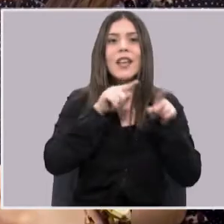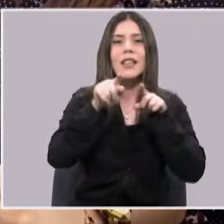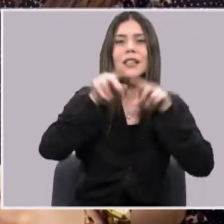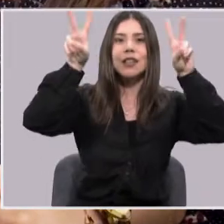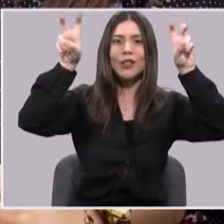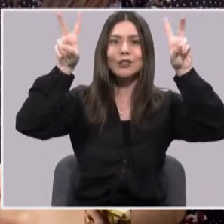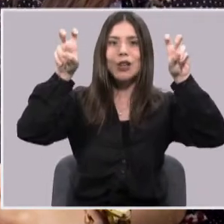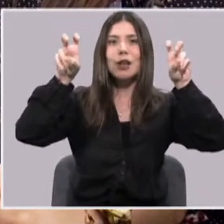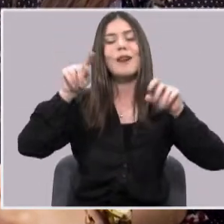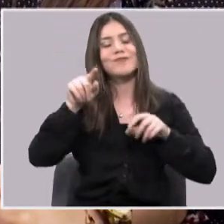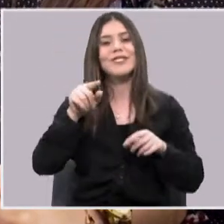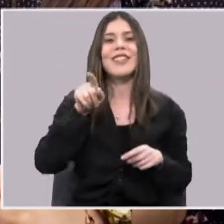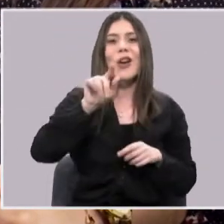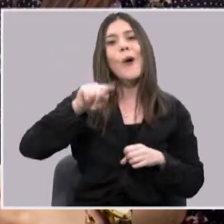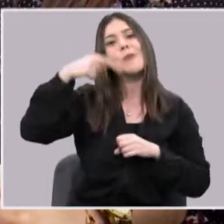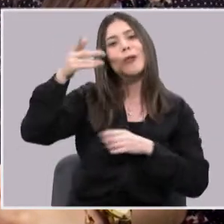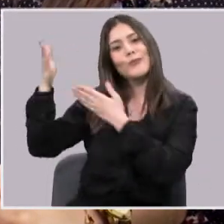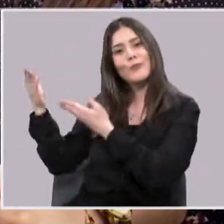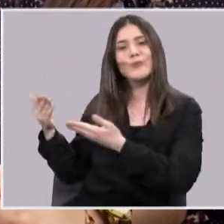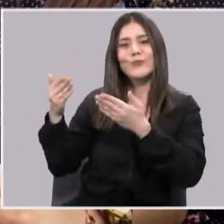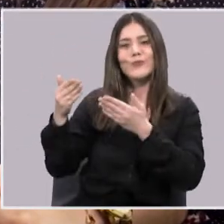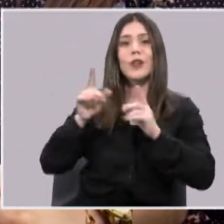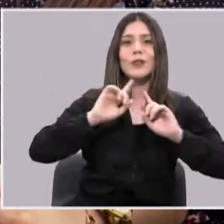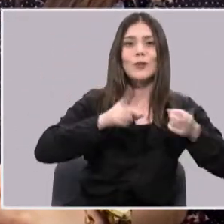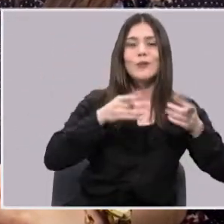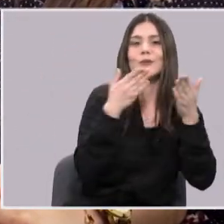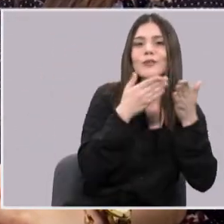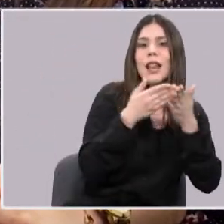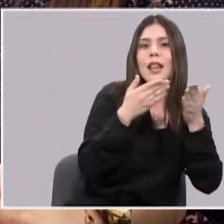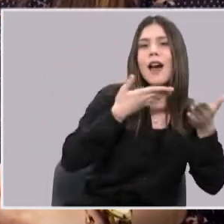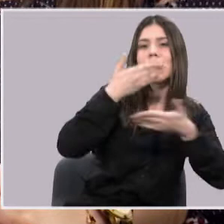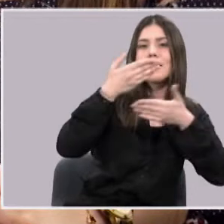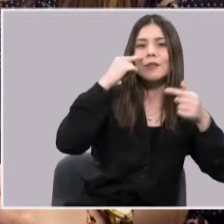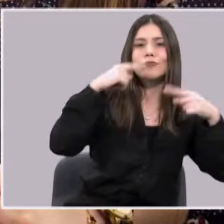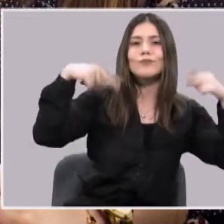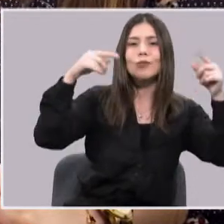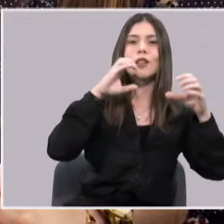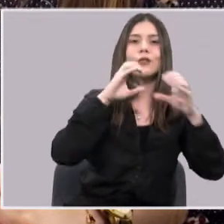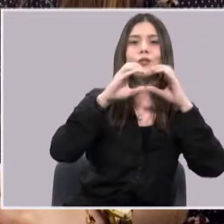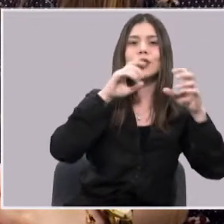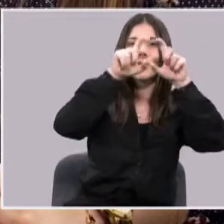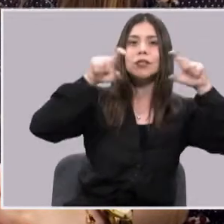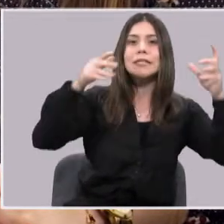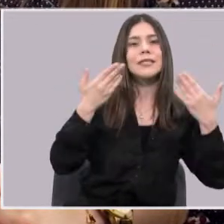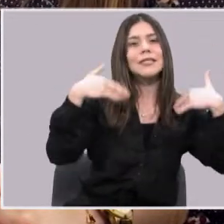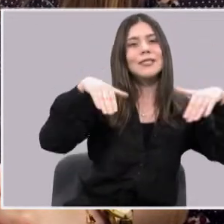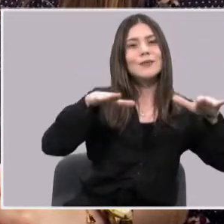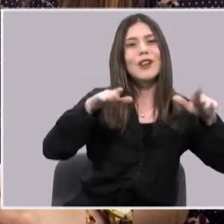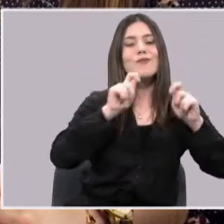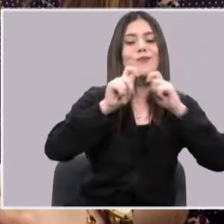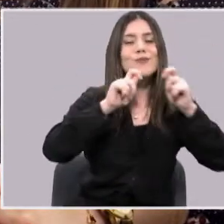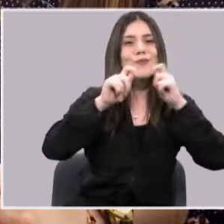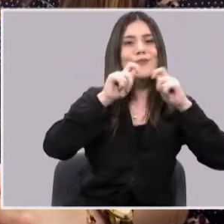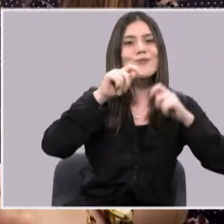A política é um assunto que não passa despercebido ao nosso próximo convidado. Começou por estudar Relações Públicas e Comunicação Empresarial na